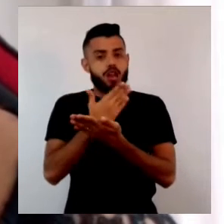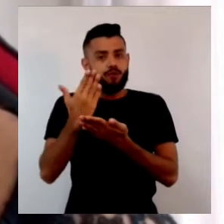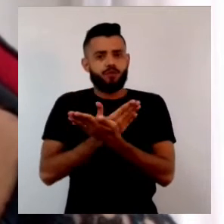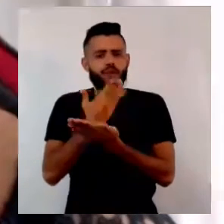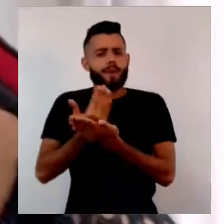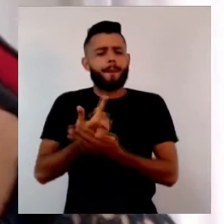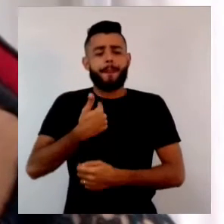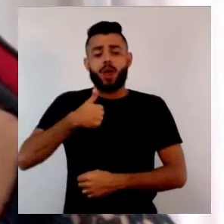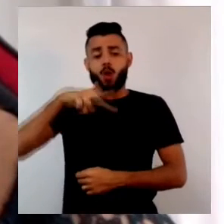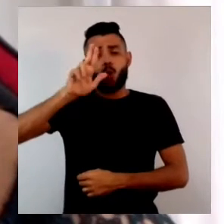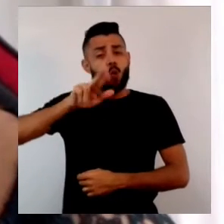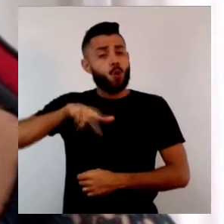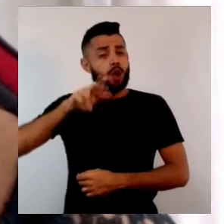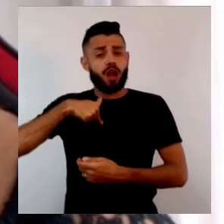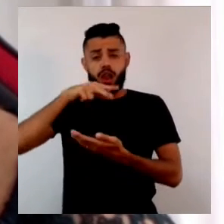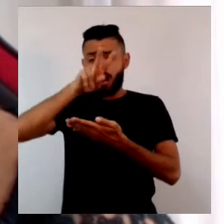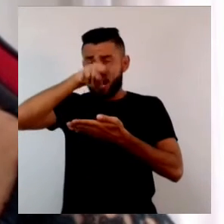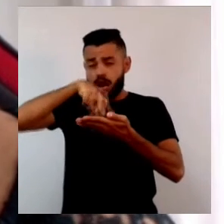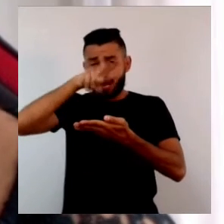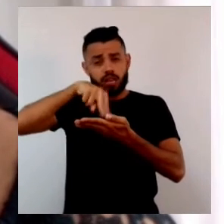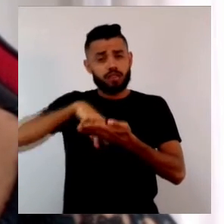disso como este ano, ou seja,